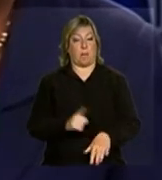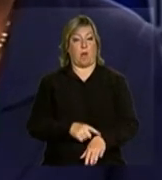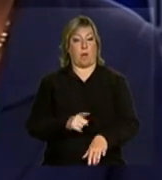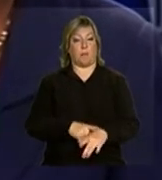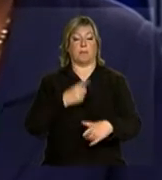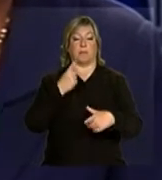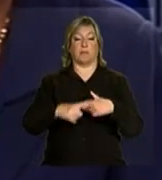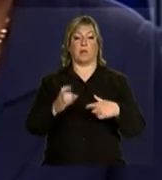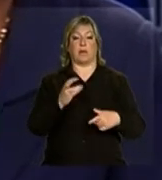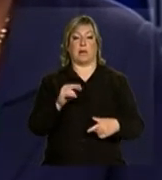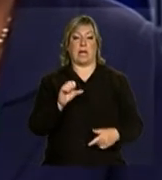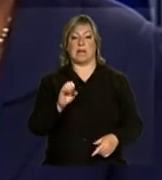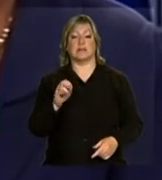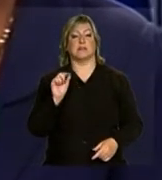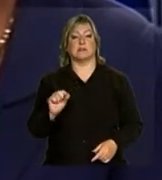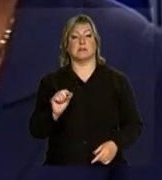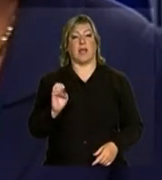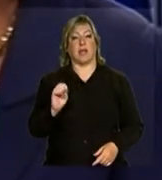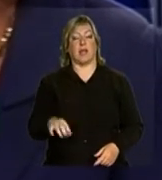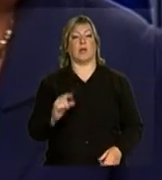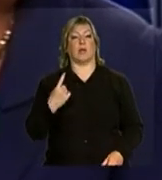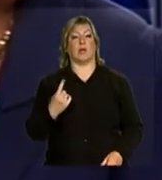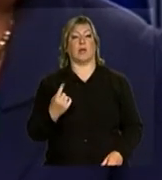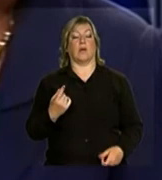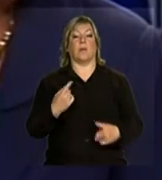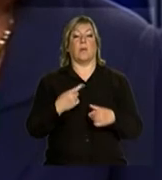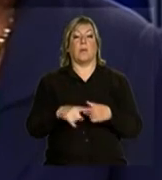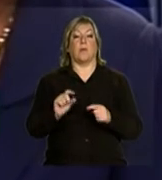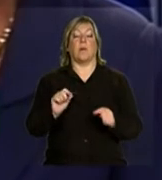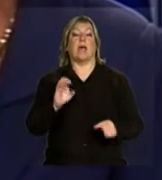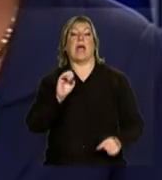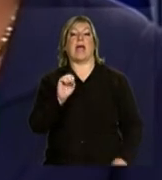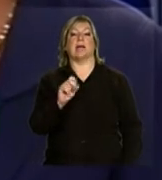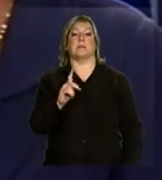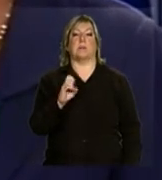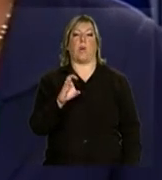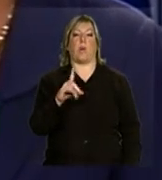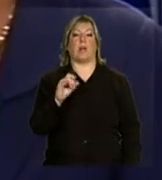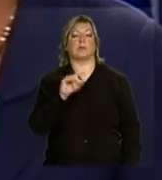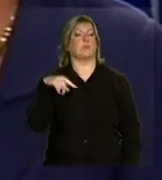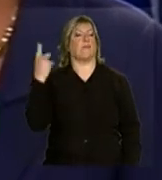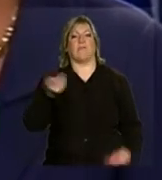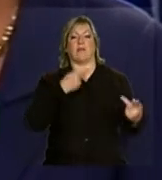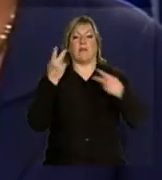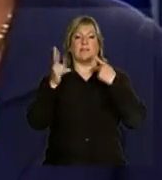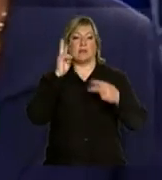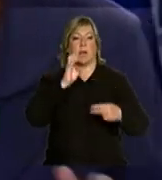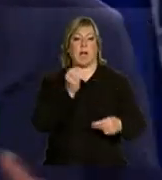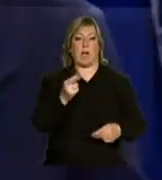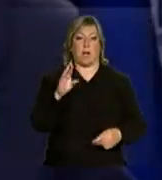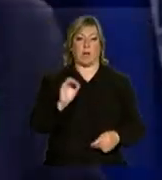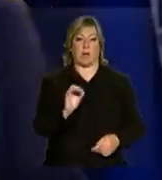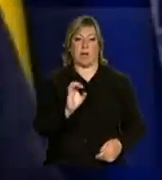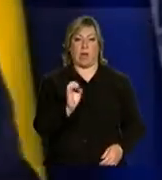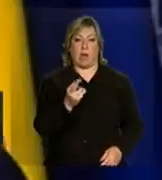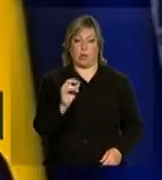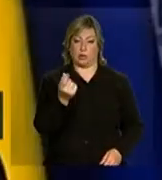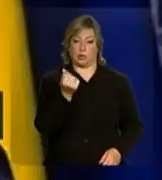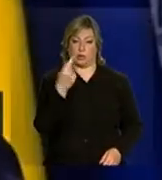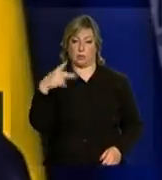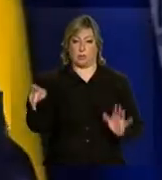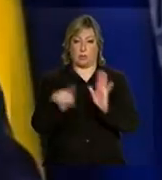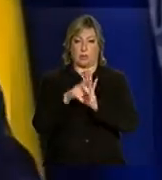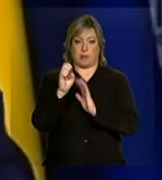que é uma especulação contra o euro. Uma vez que o euro é